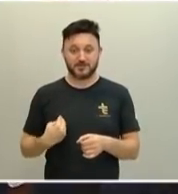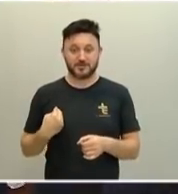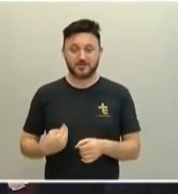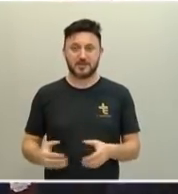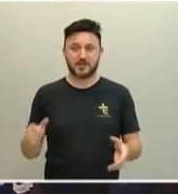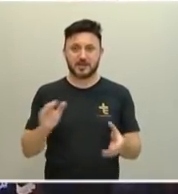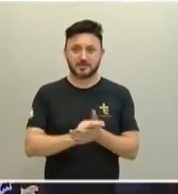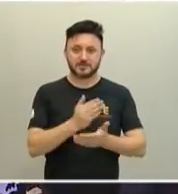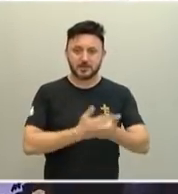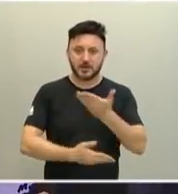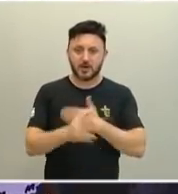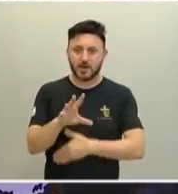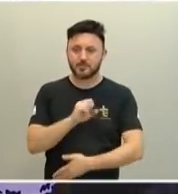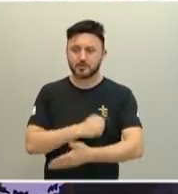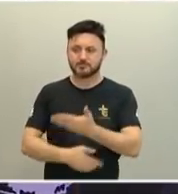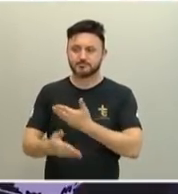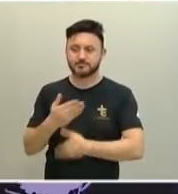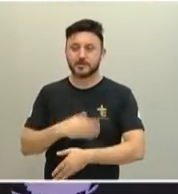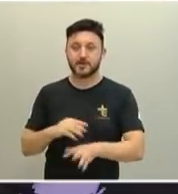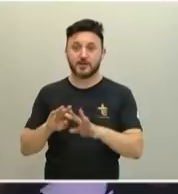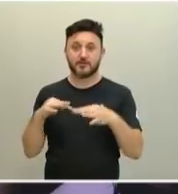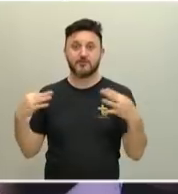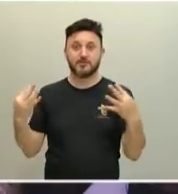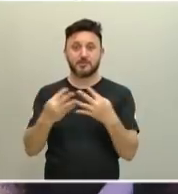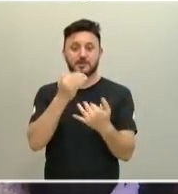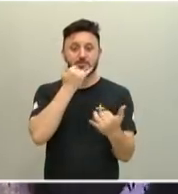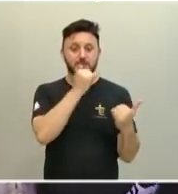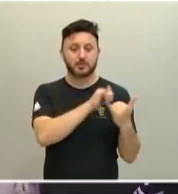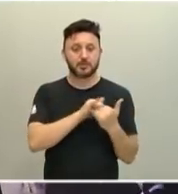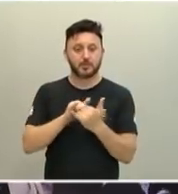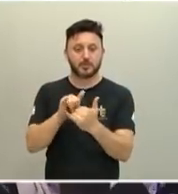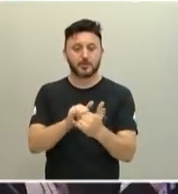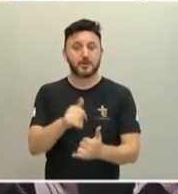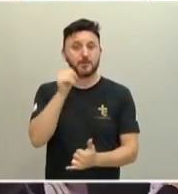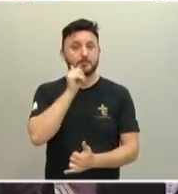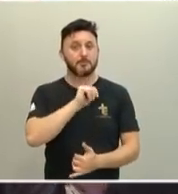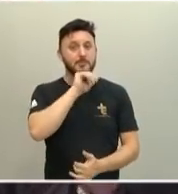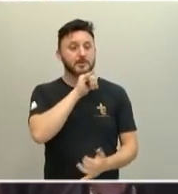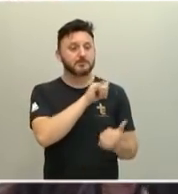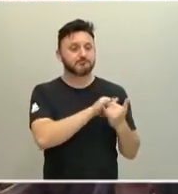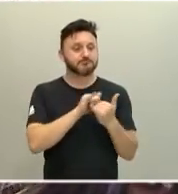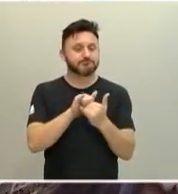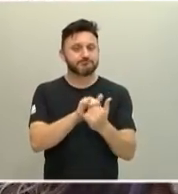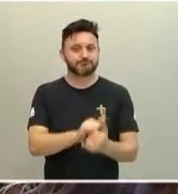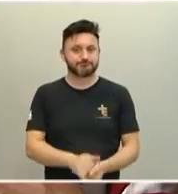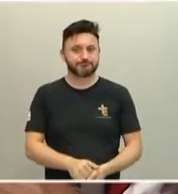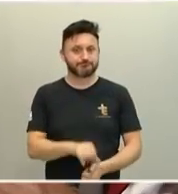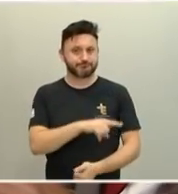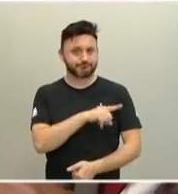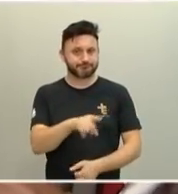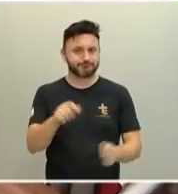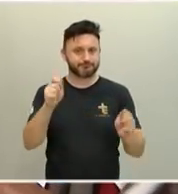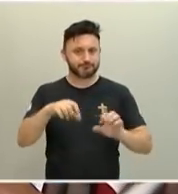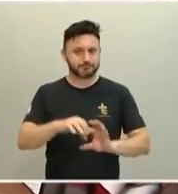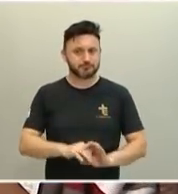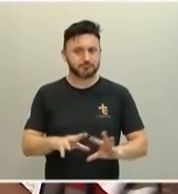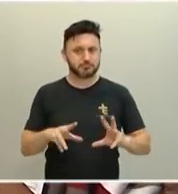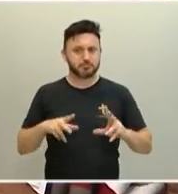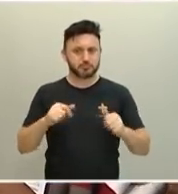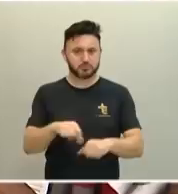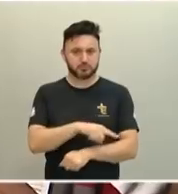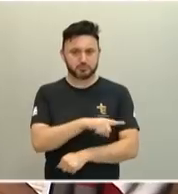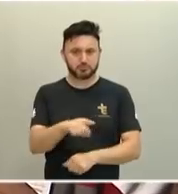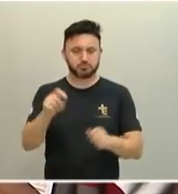amar. Famílias, se perdoem. Mães, sejam libertas. Filhos, sejam